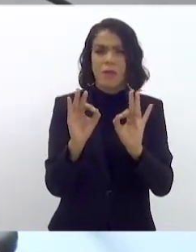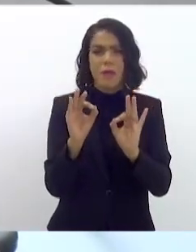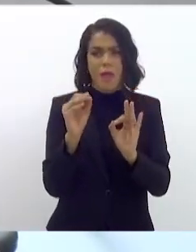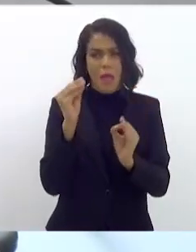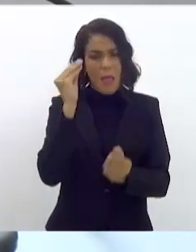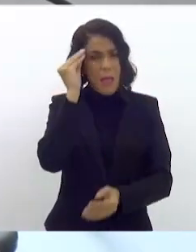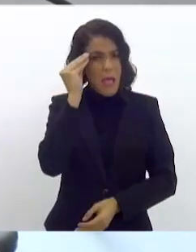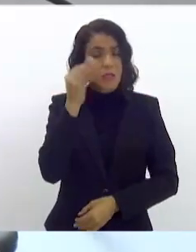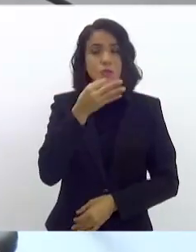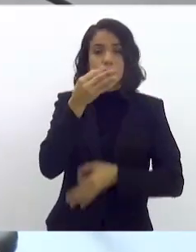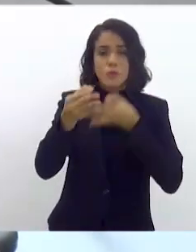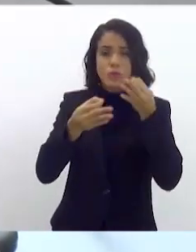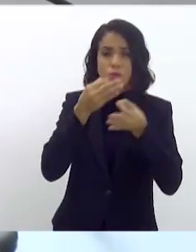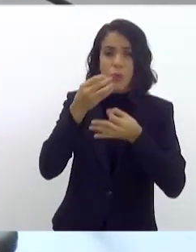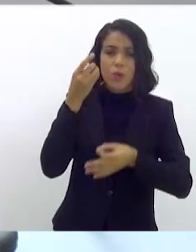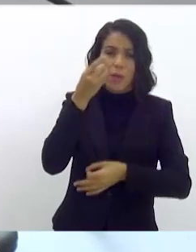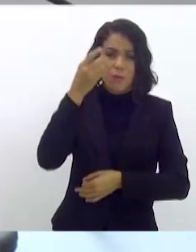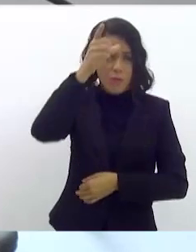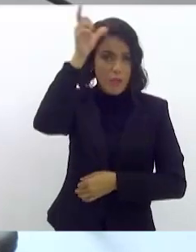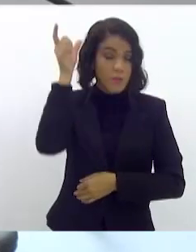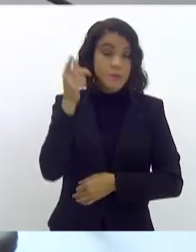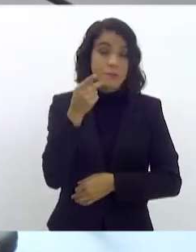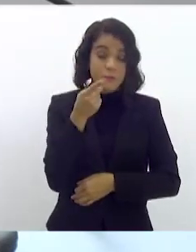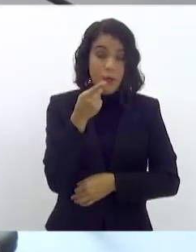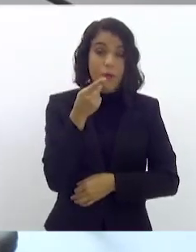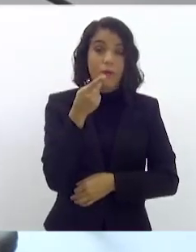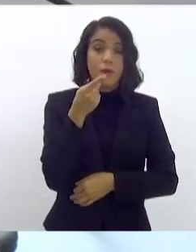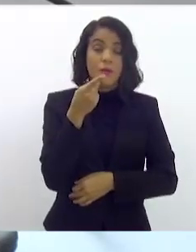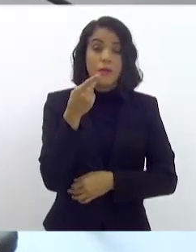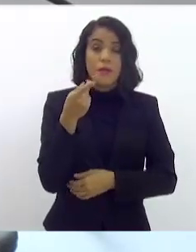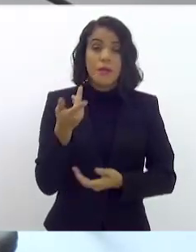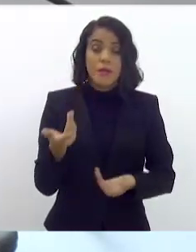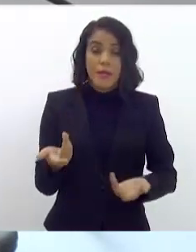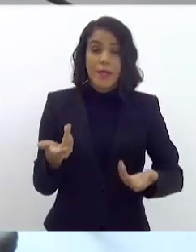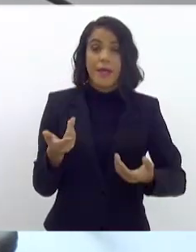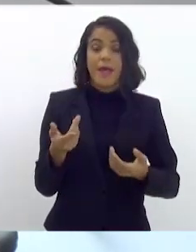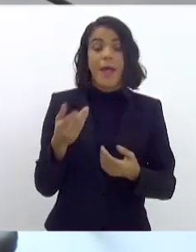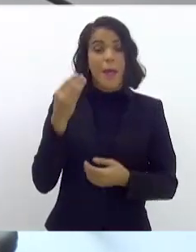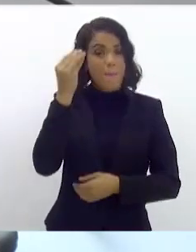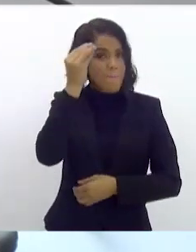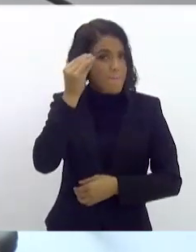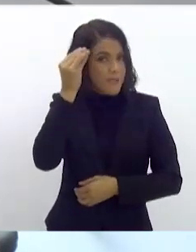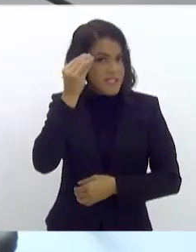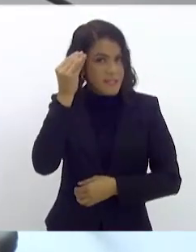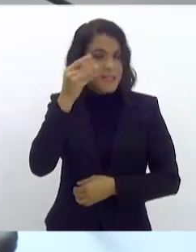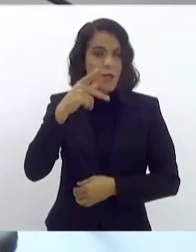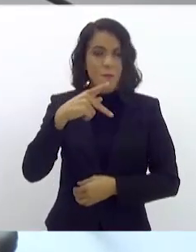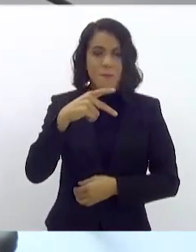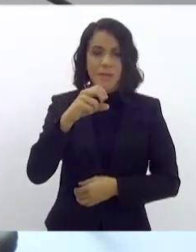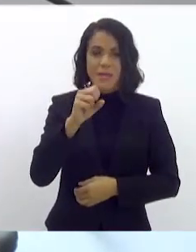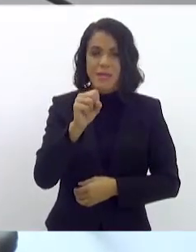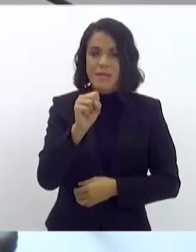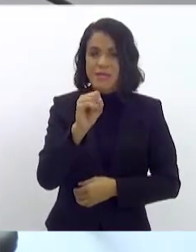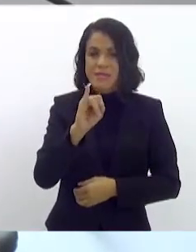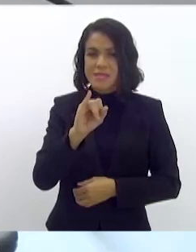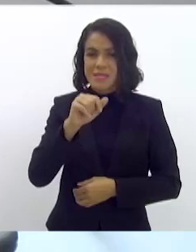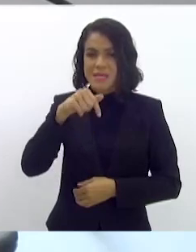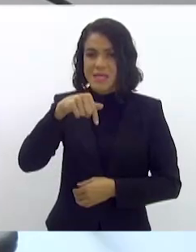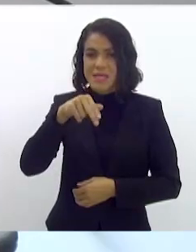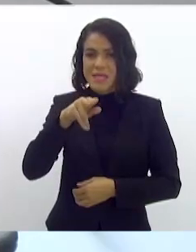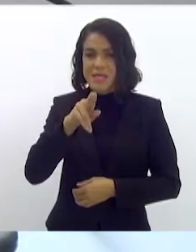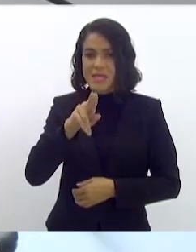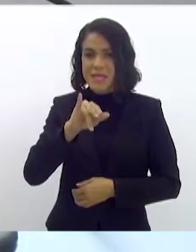na sugestão do deputado Luiz Paulo, que é a psiquiatra, né? Uma psiquiatra de